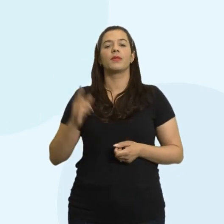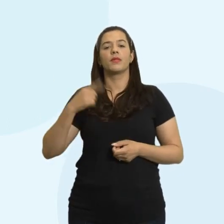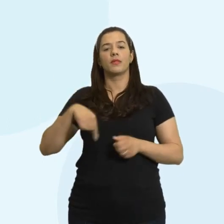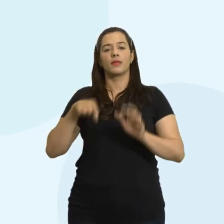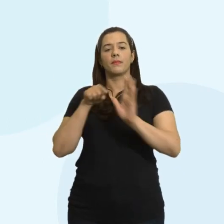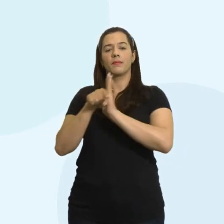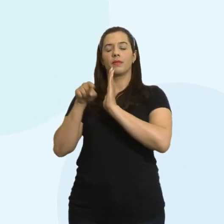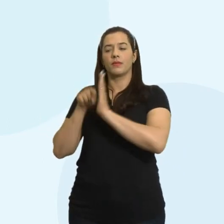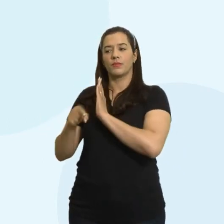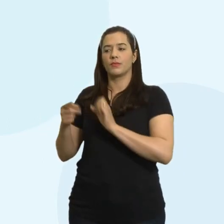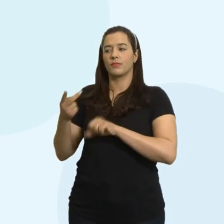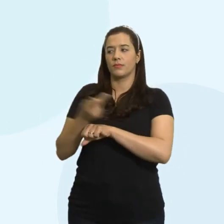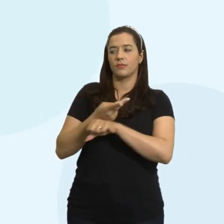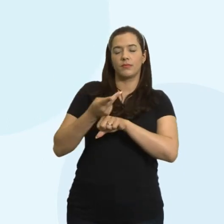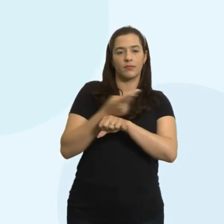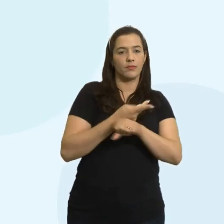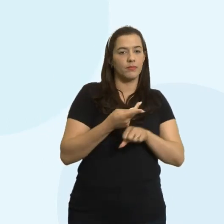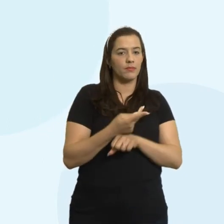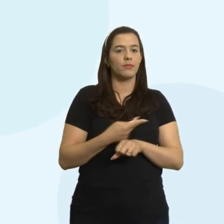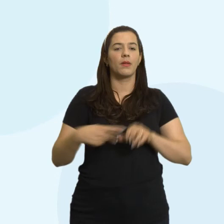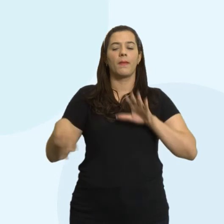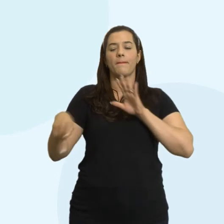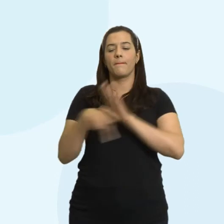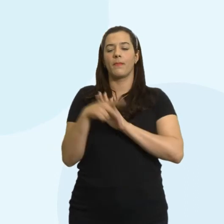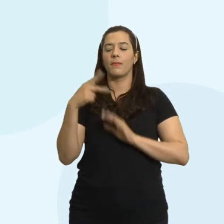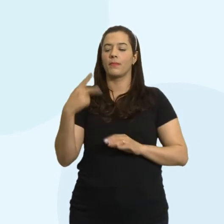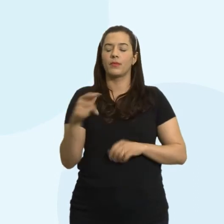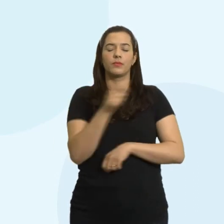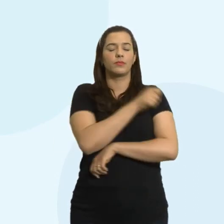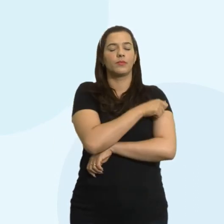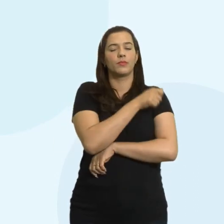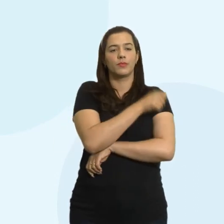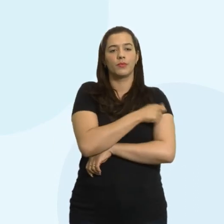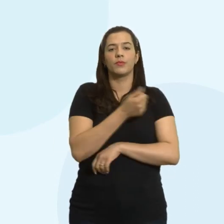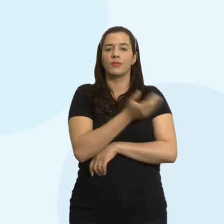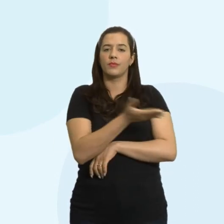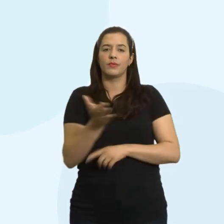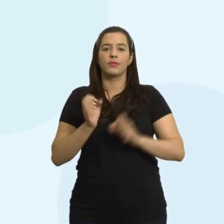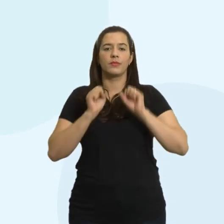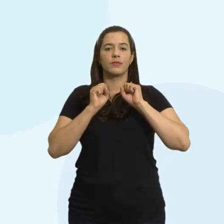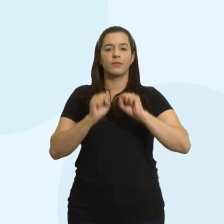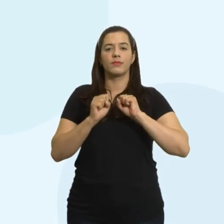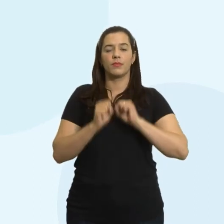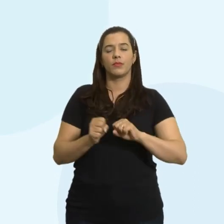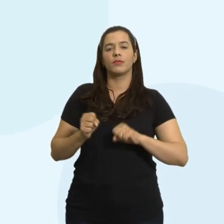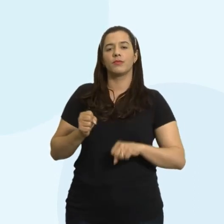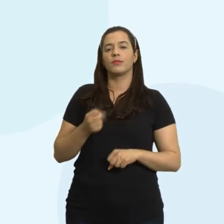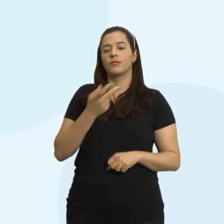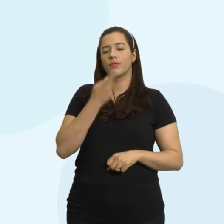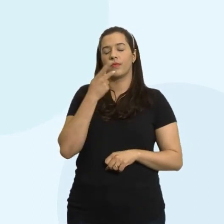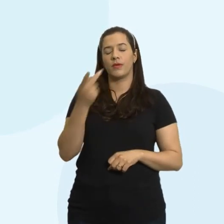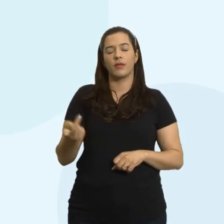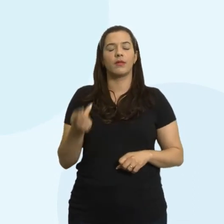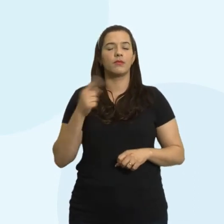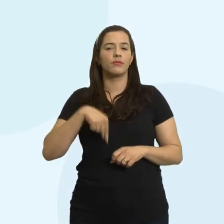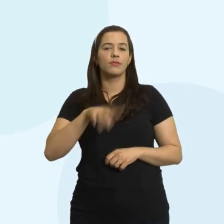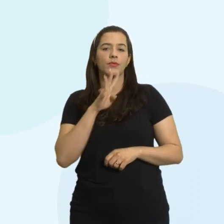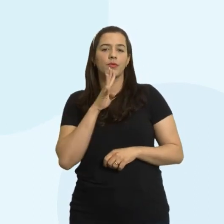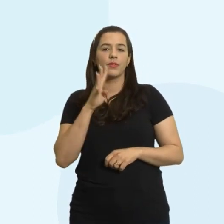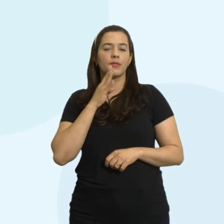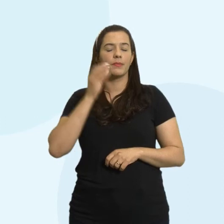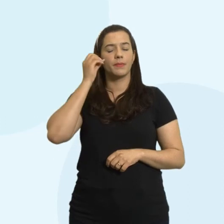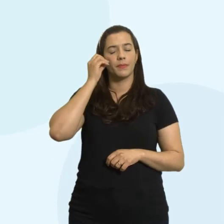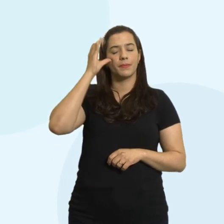perguntas investigativas propostas pelo professor, vocês podem destacar o levantamento dos conhecimentos